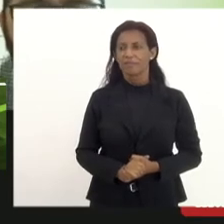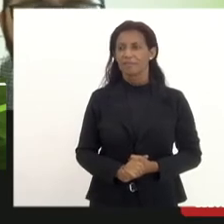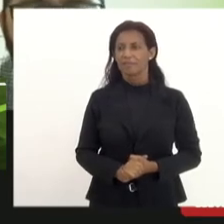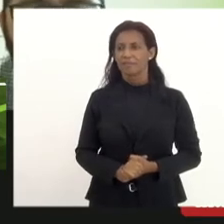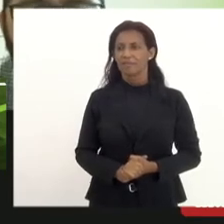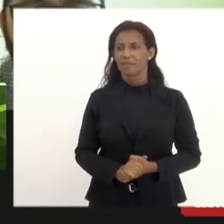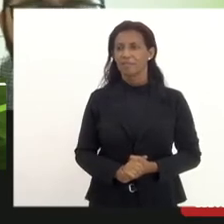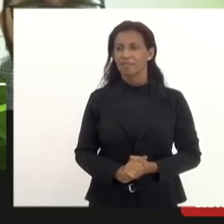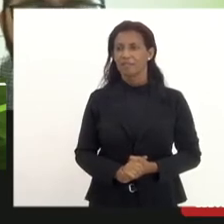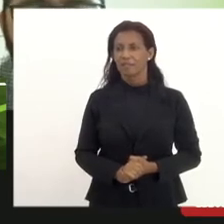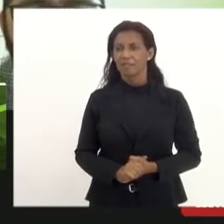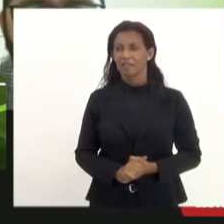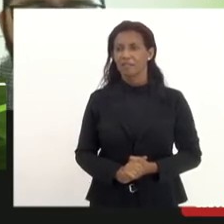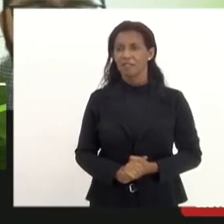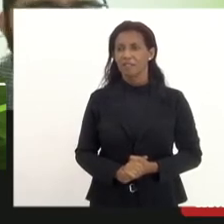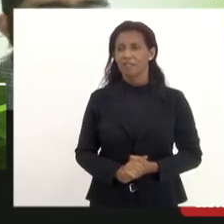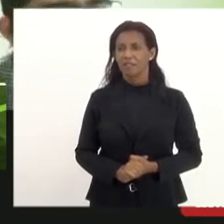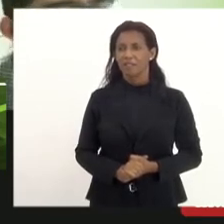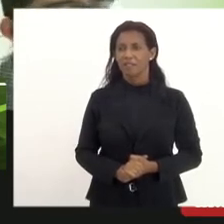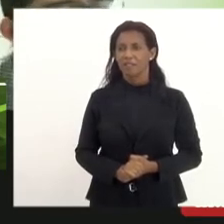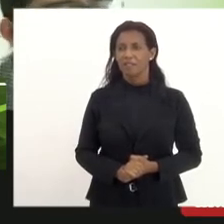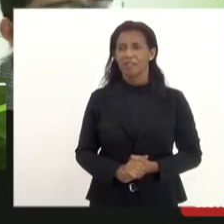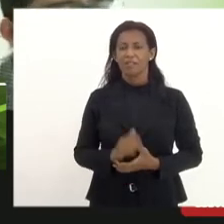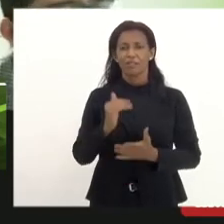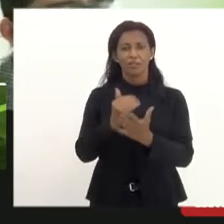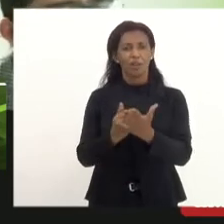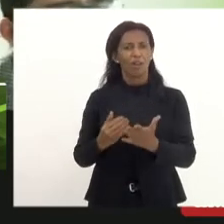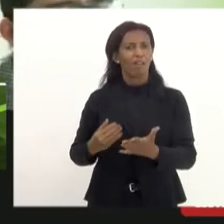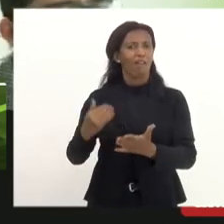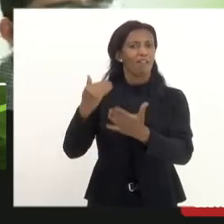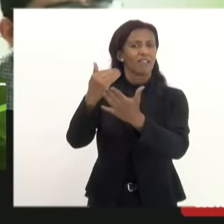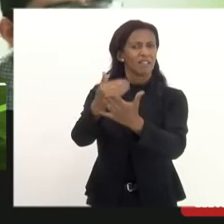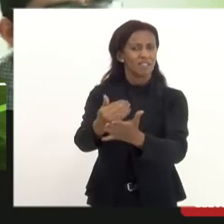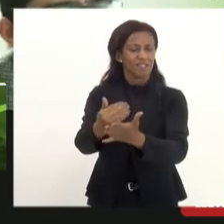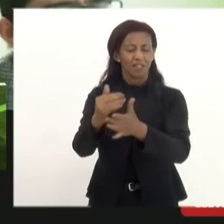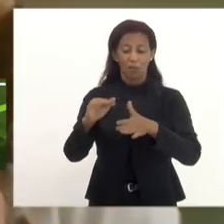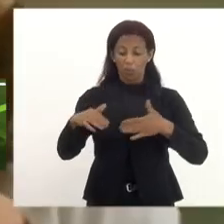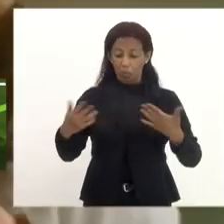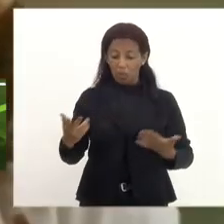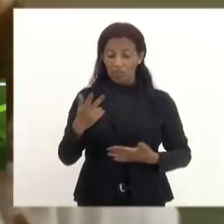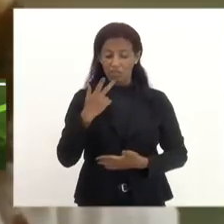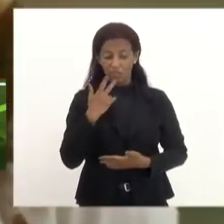Deixa eu só fazer uma acrescentar, porque quando a gente fala